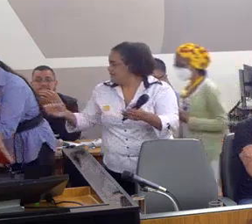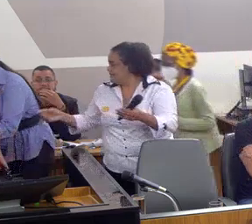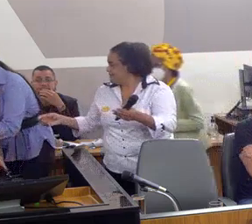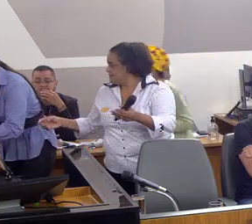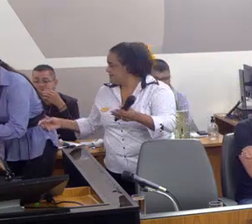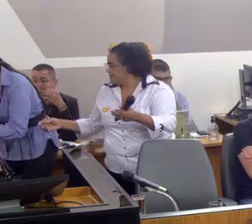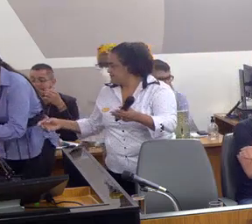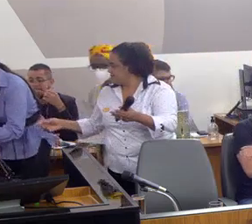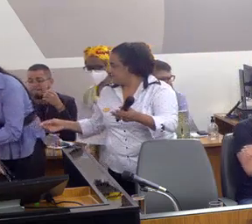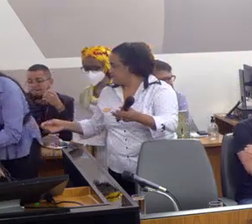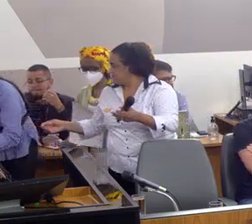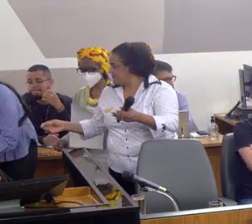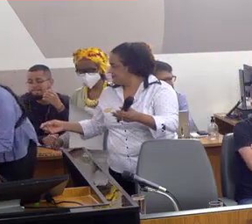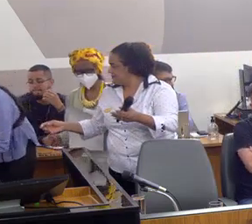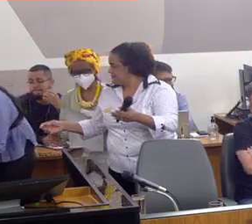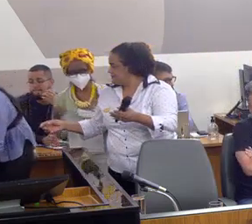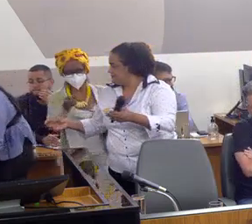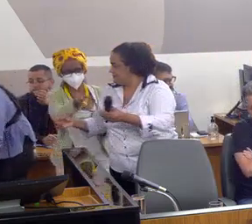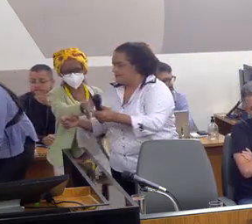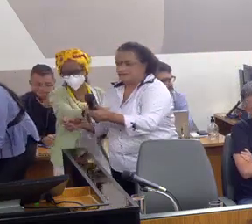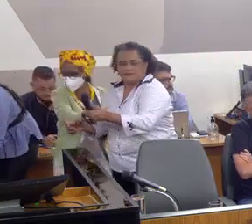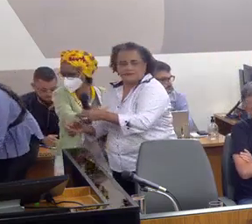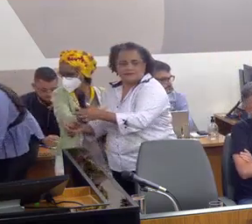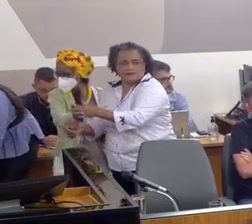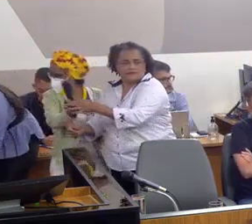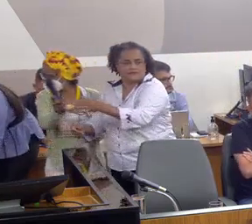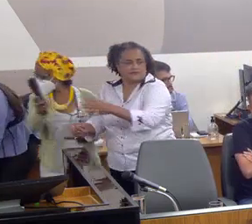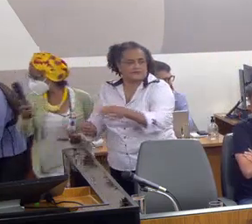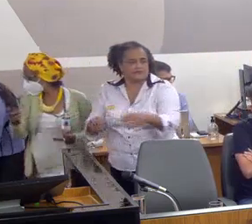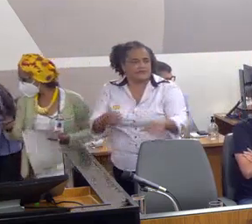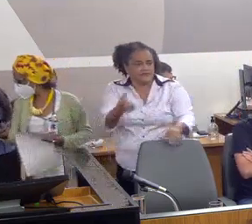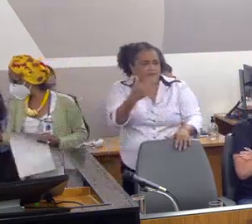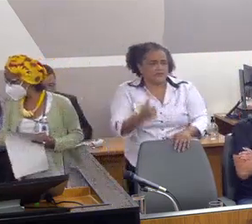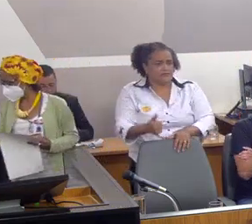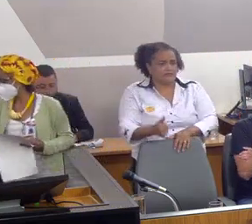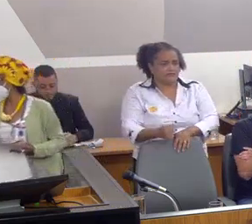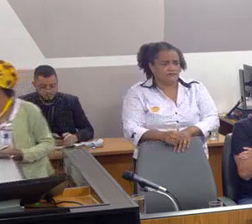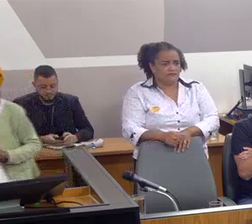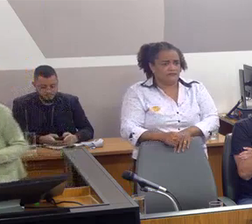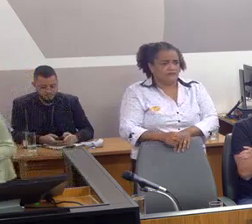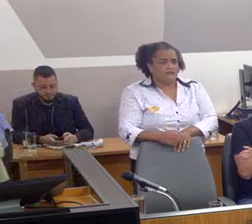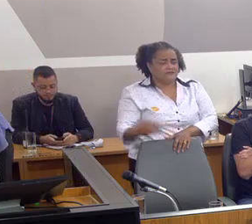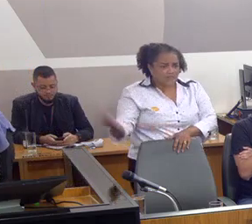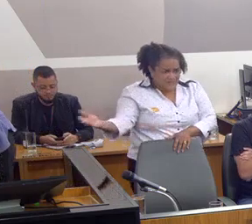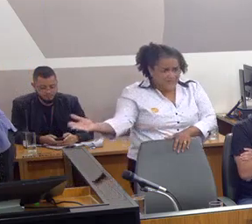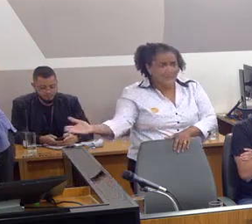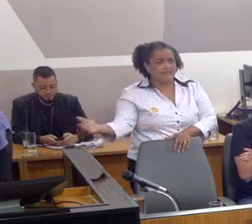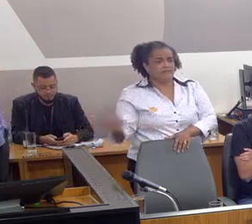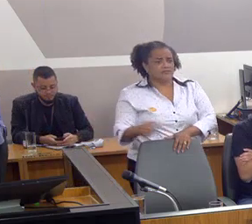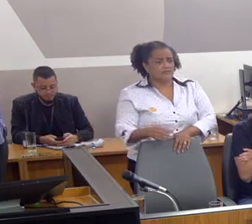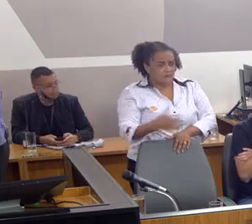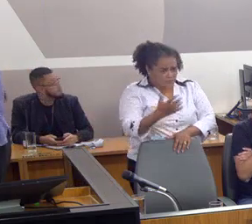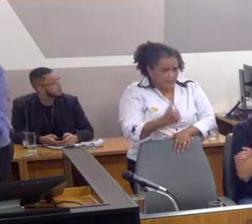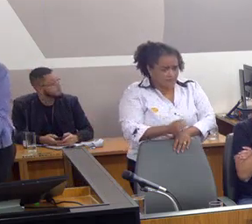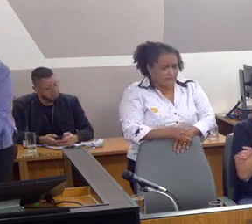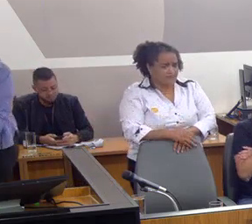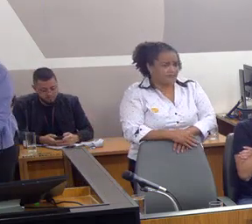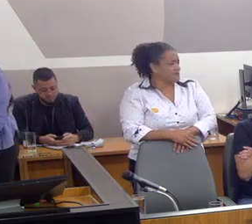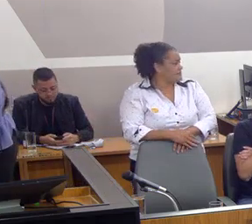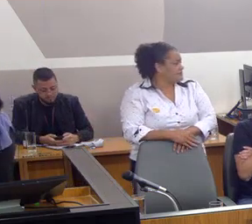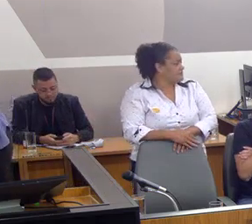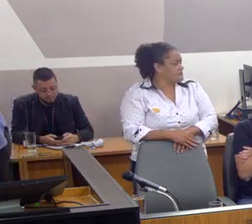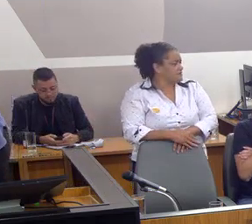nós estamos aqui na audiência pública da comissão de Defesa do Consumidor e do contribuinte